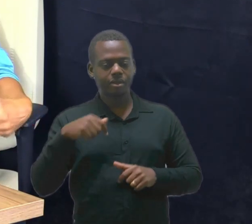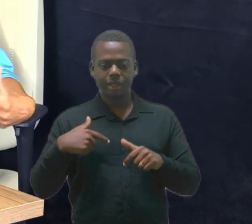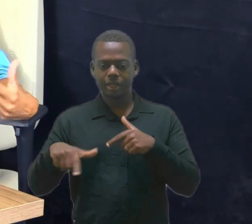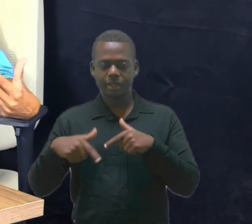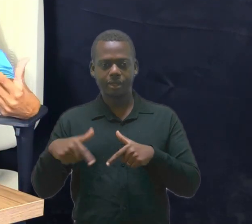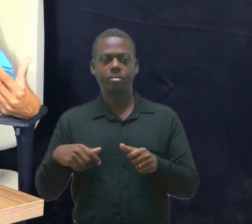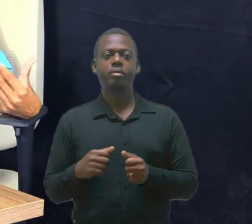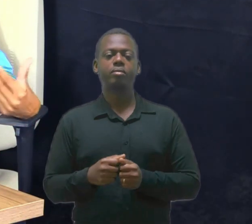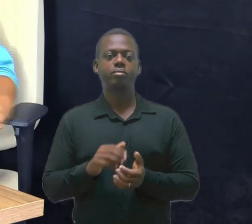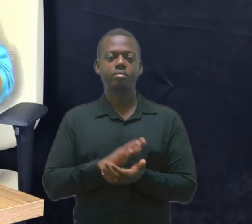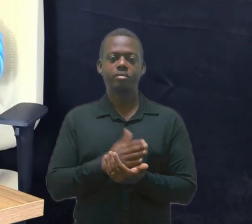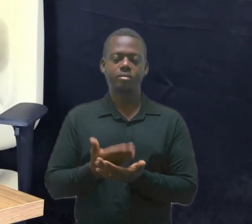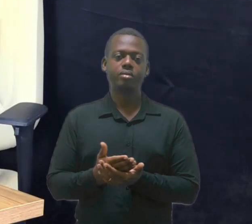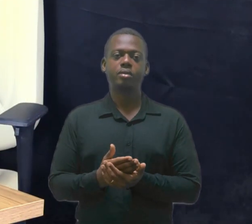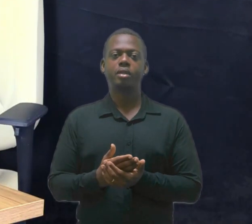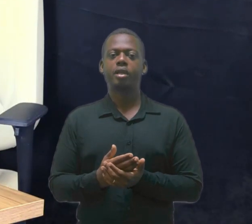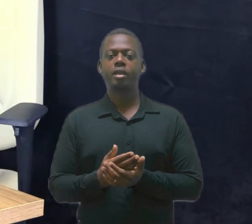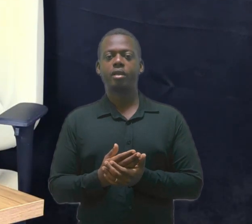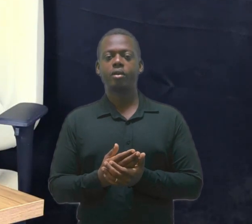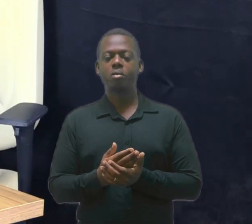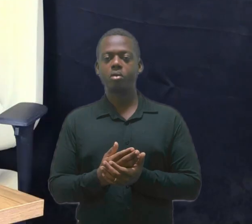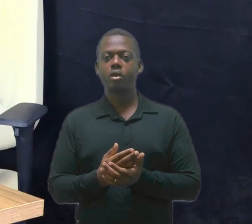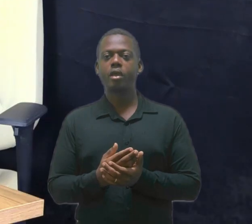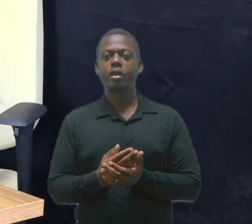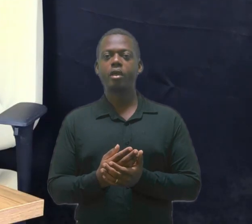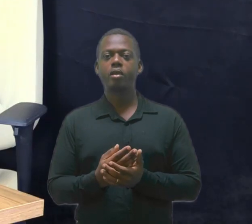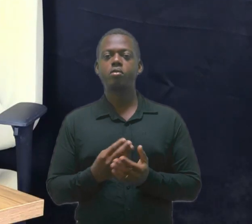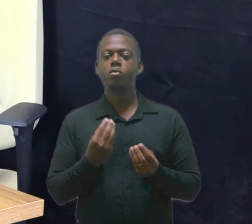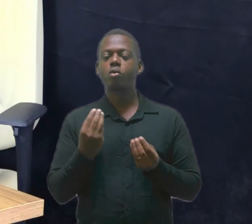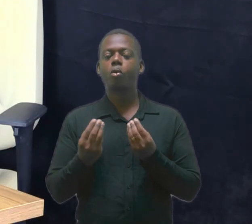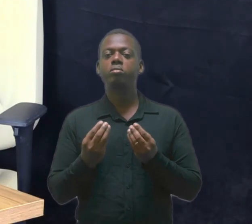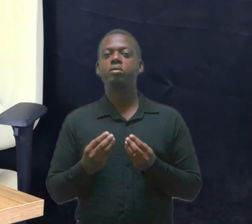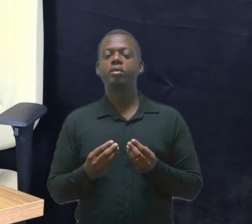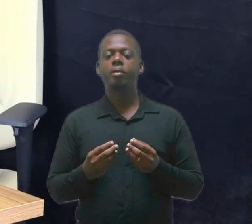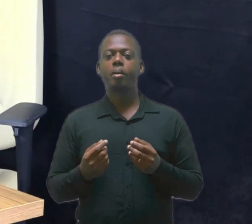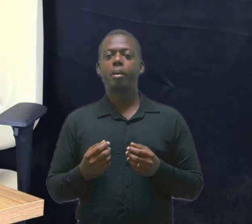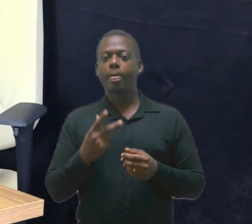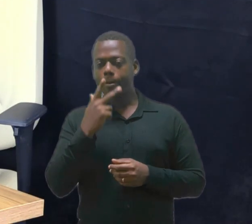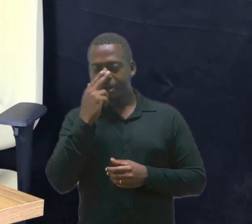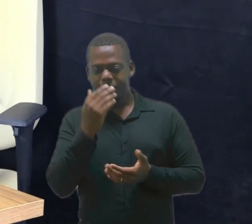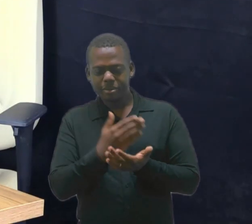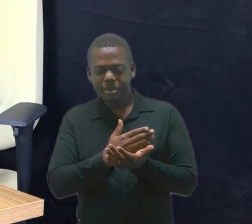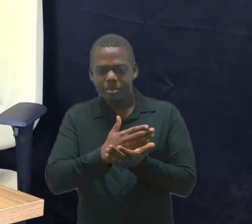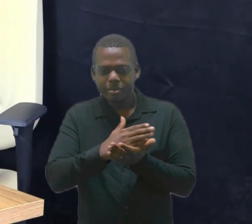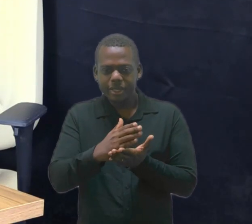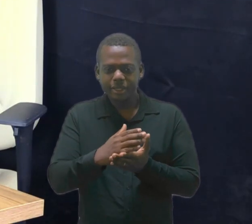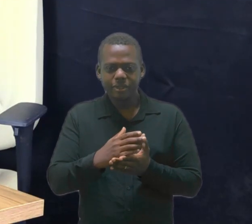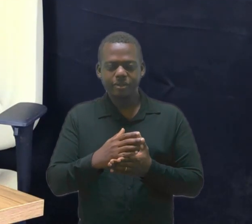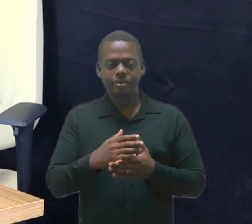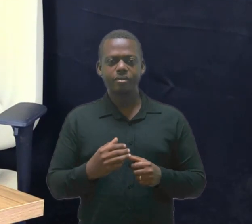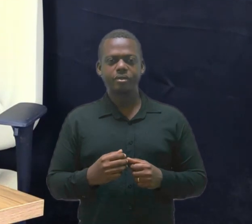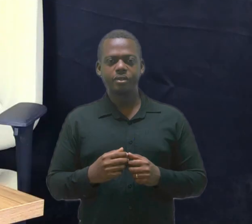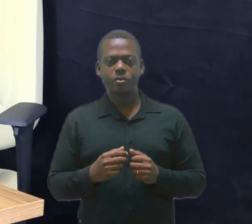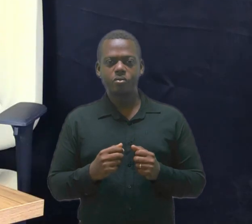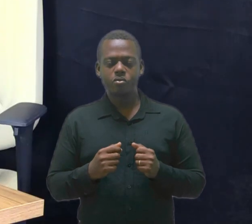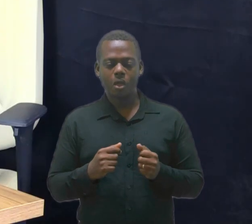sabe? É como se eu tivesse feito, é como se aquele fosse o meu primeiro trabalho. Aquele frio na barriga Paro, ainda aquele existe. frio na barriga, eu